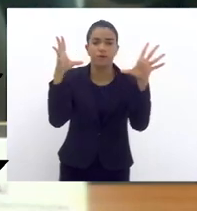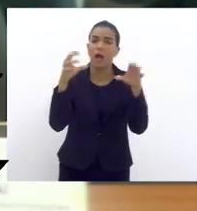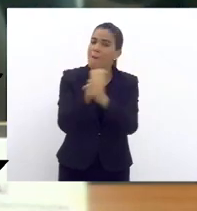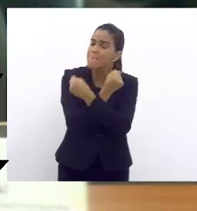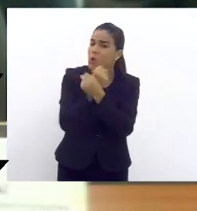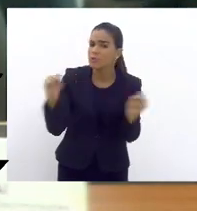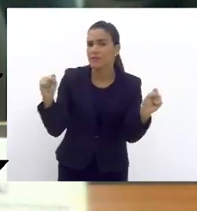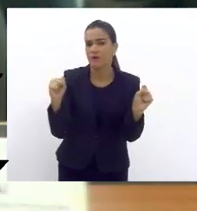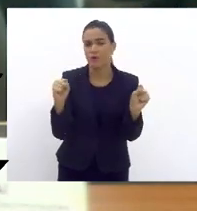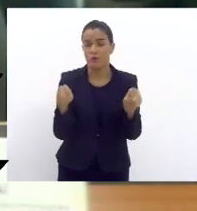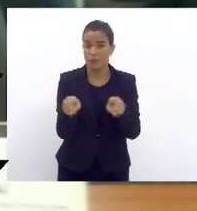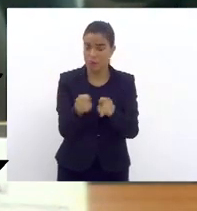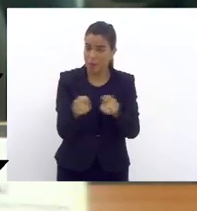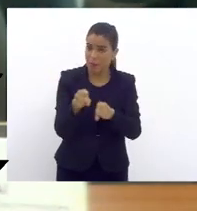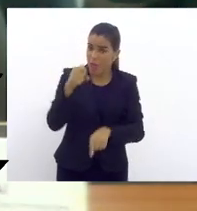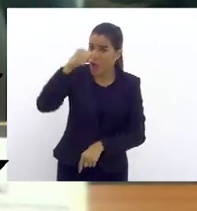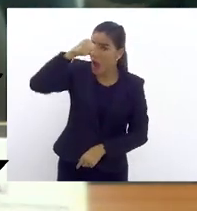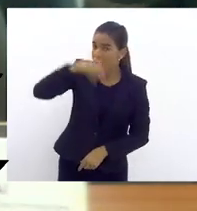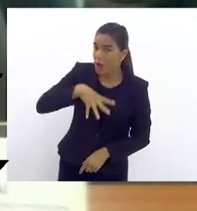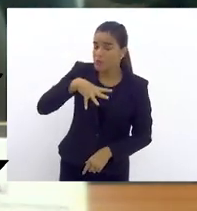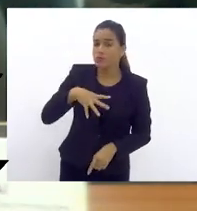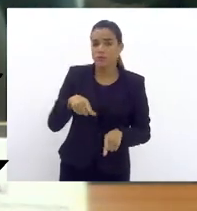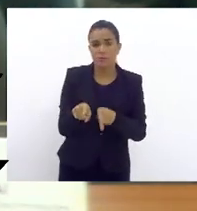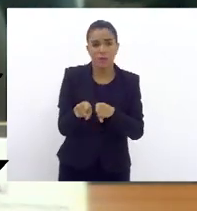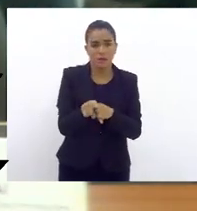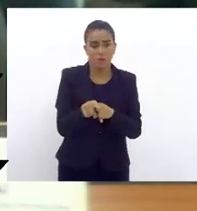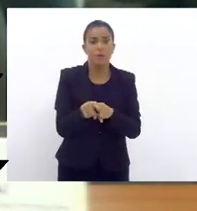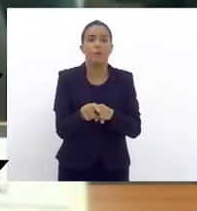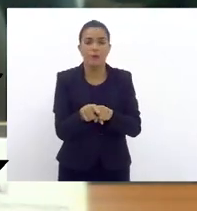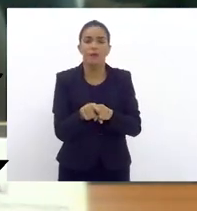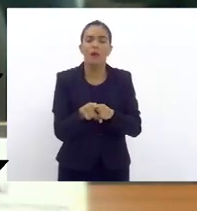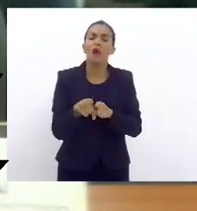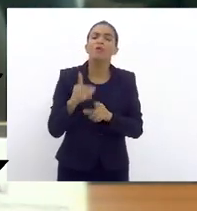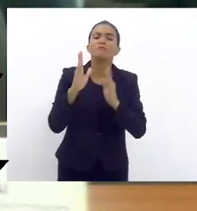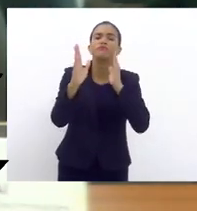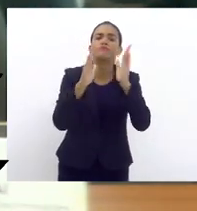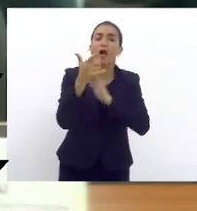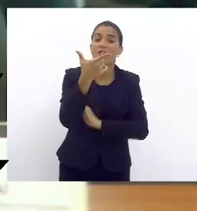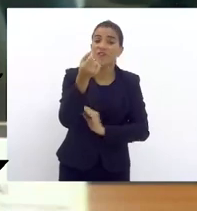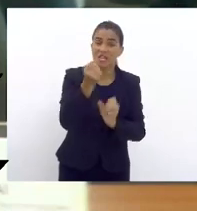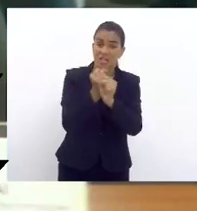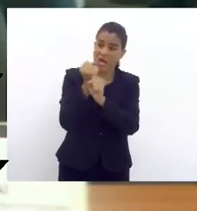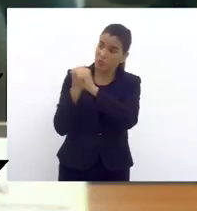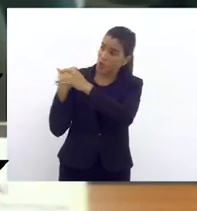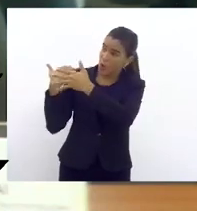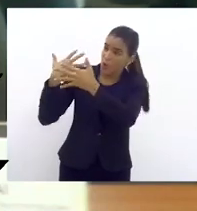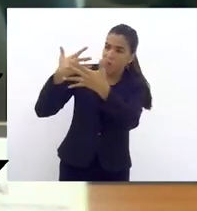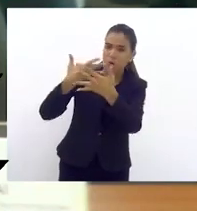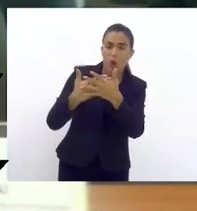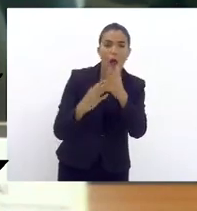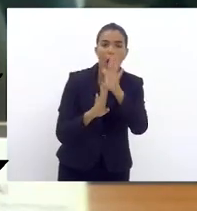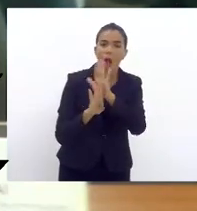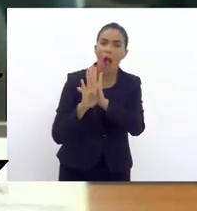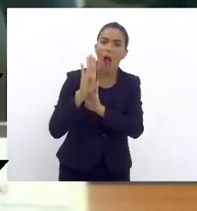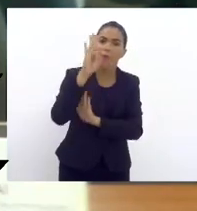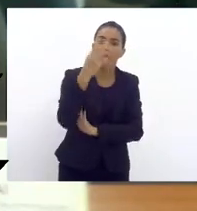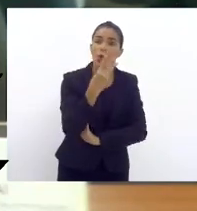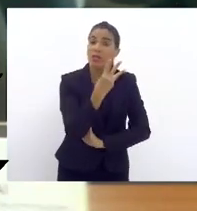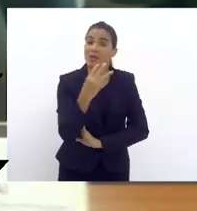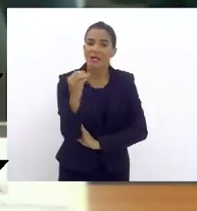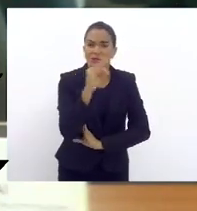assistindo e é escandaloso também que nesses últimos 20 anos com esse aumento em cerca de 300%